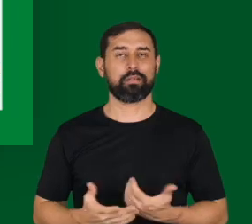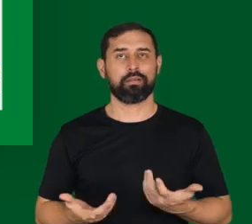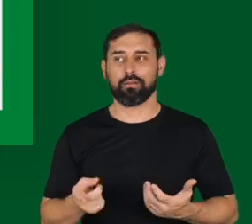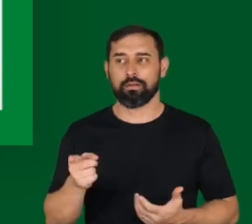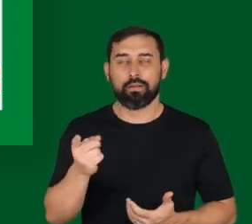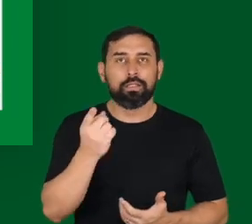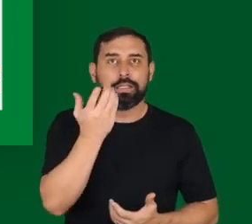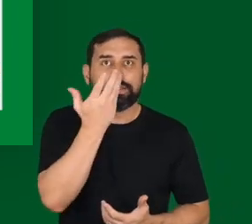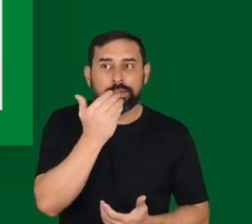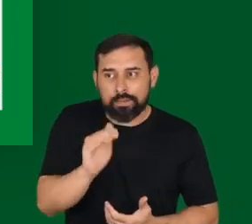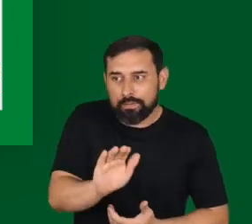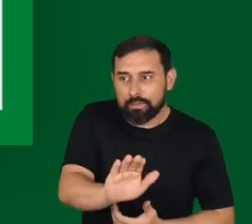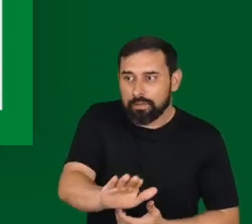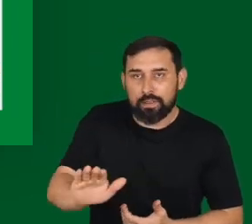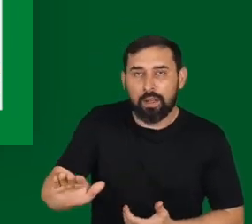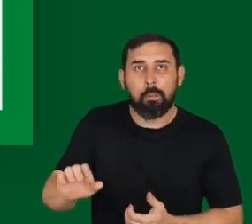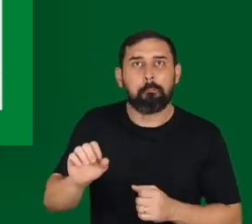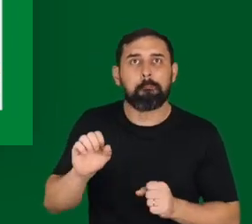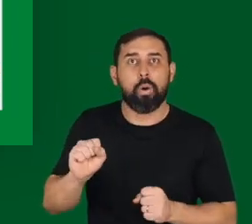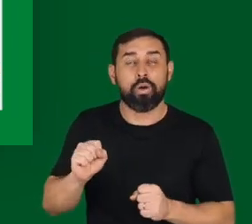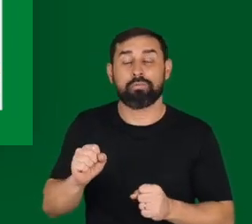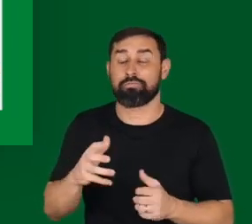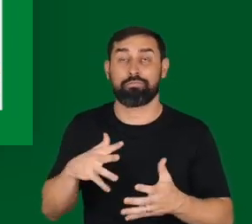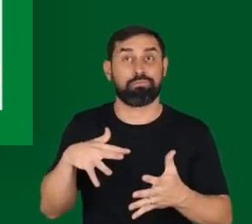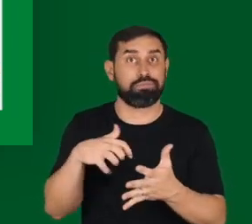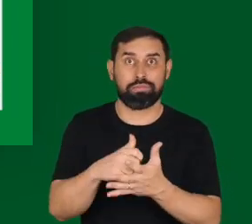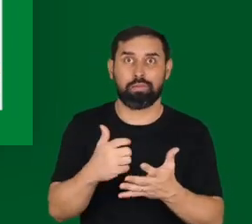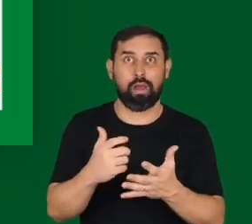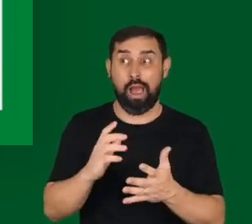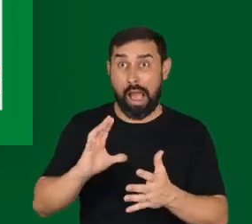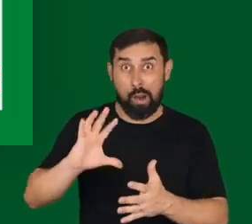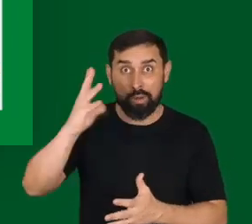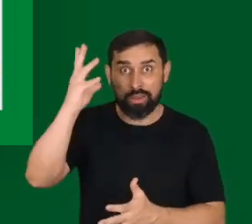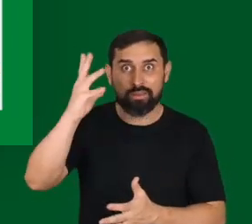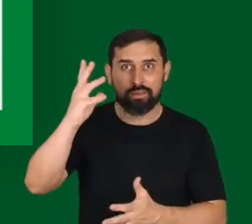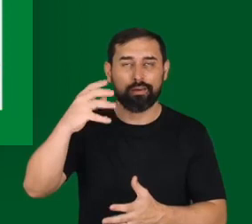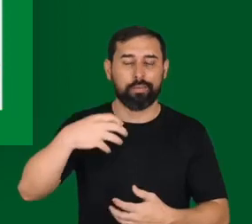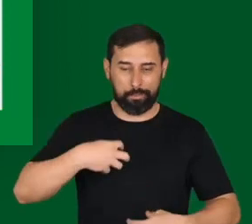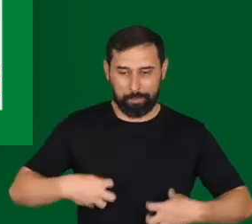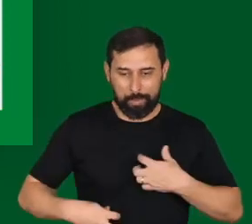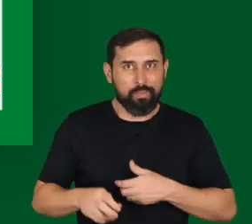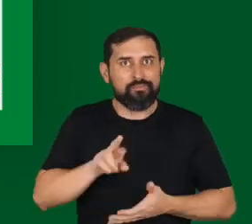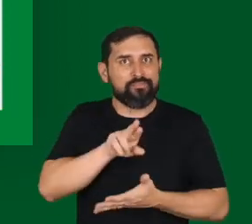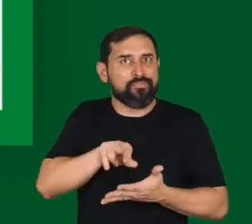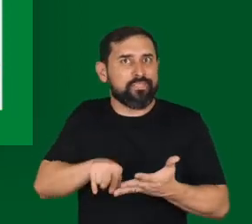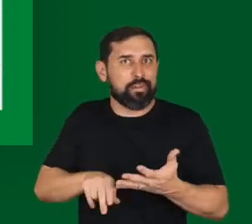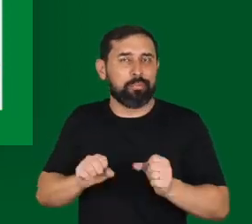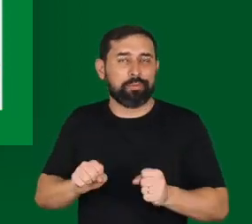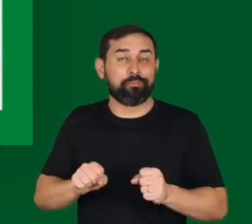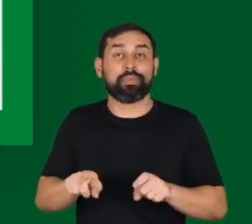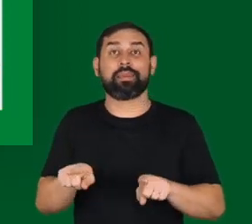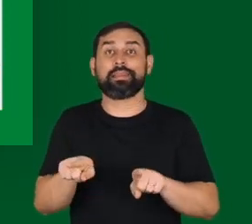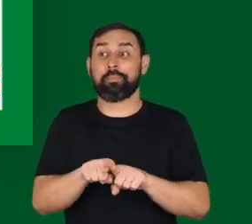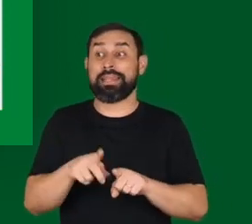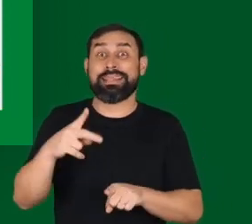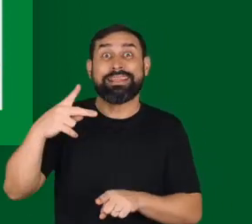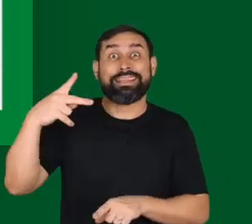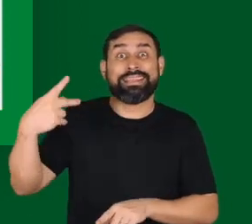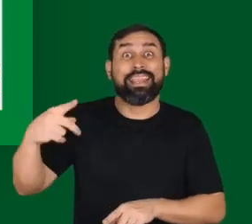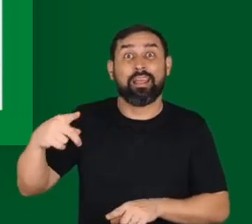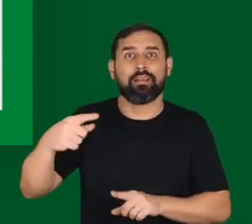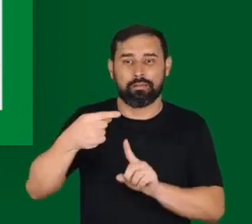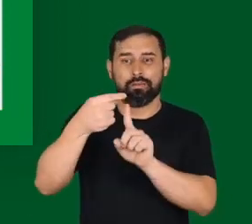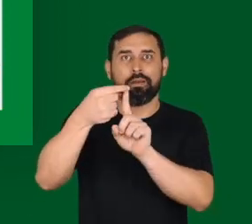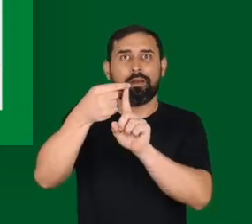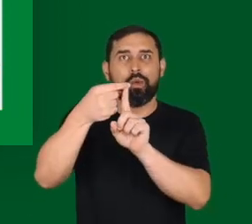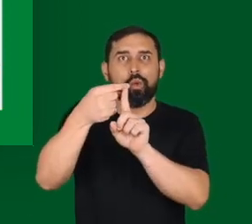eles resultam, né, em uma alta incidência de lesões múltiplas. Então, sempre observar e estar atento a isso. E a